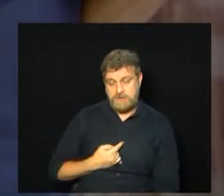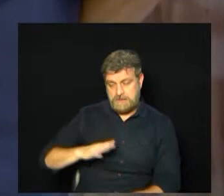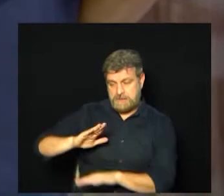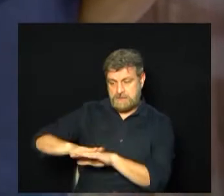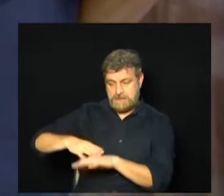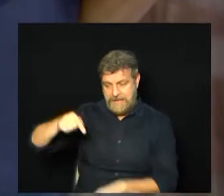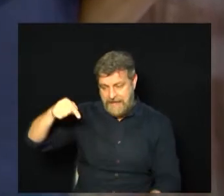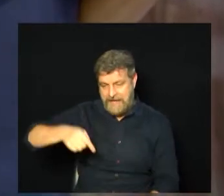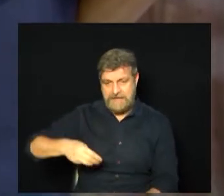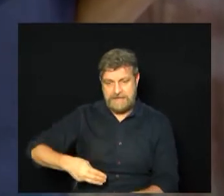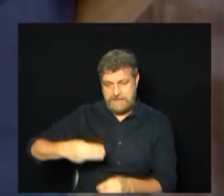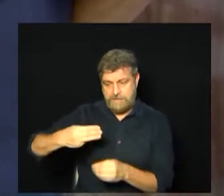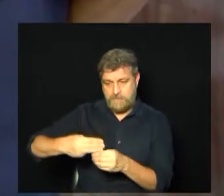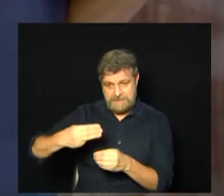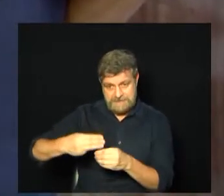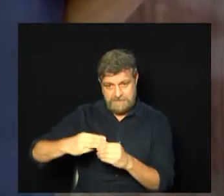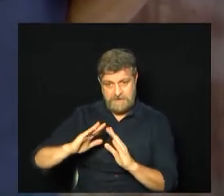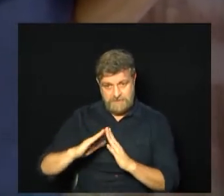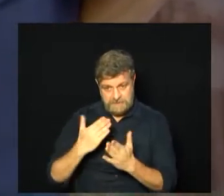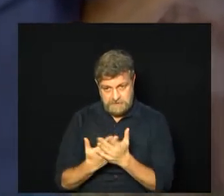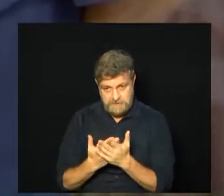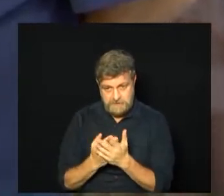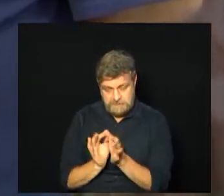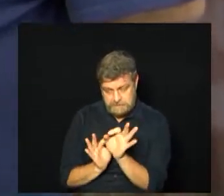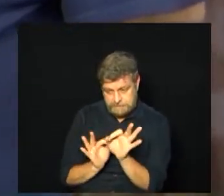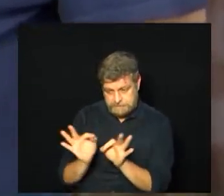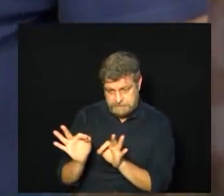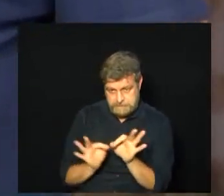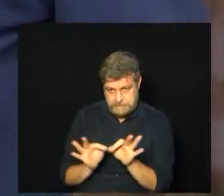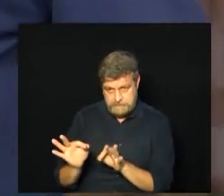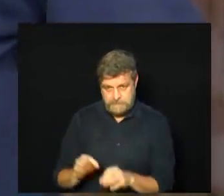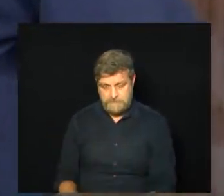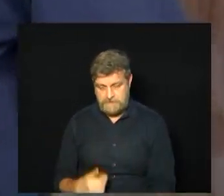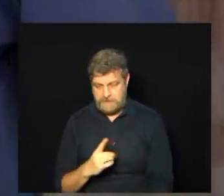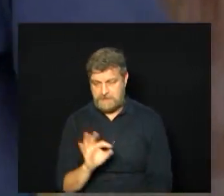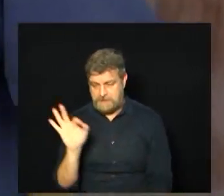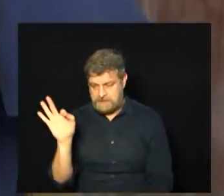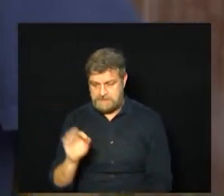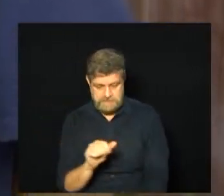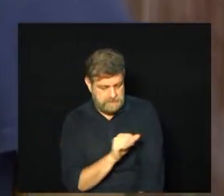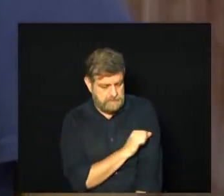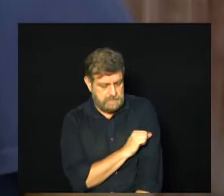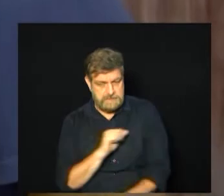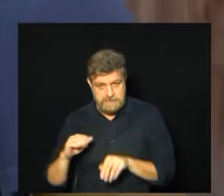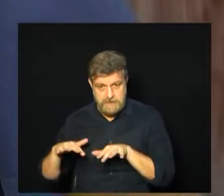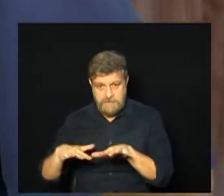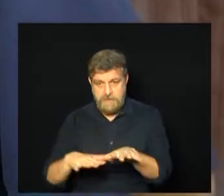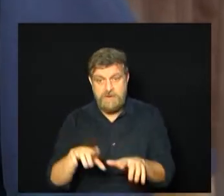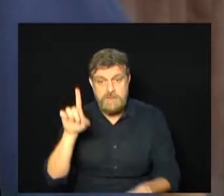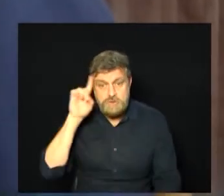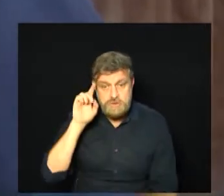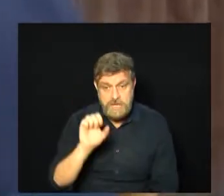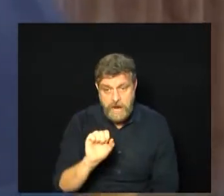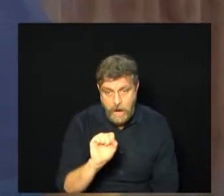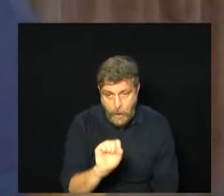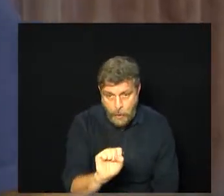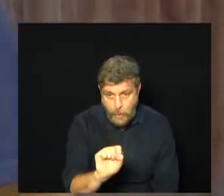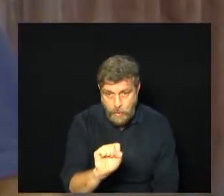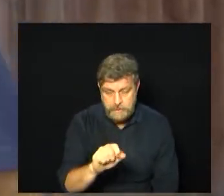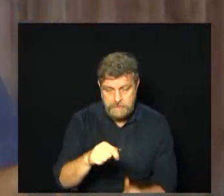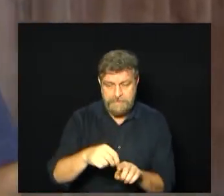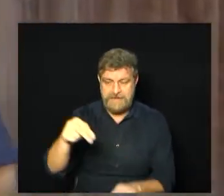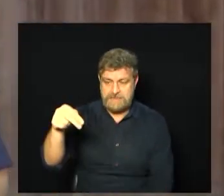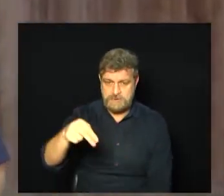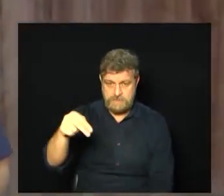municipal é que a gente organizou um esquema para retorno dos 100% dos nossos alunos a partir do dia 8 de